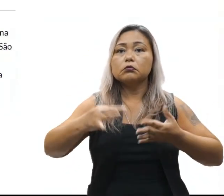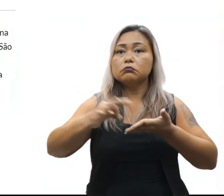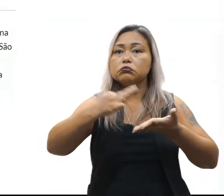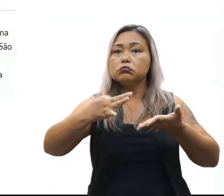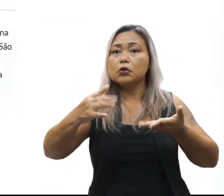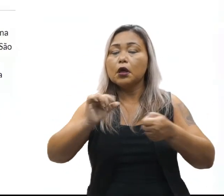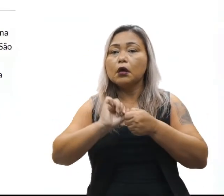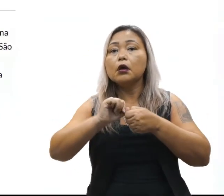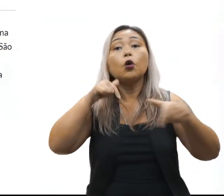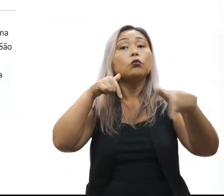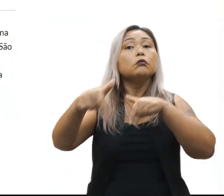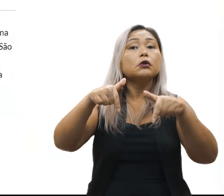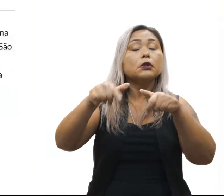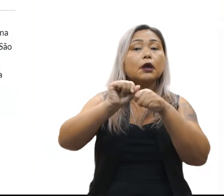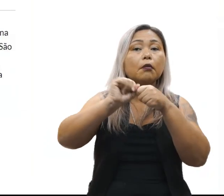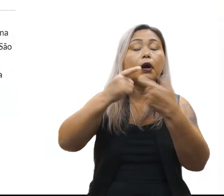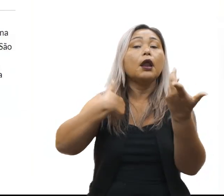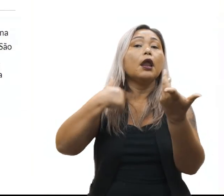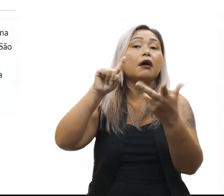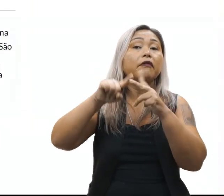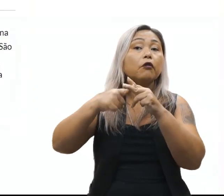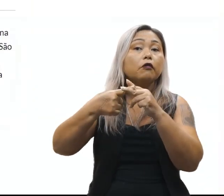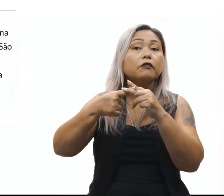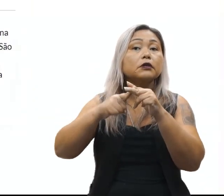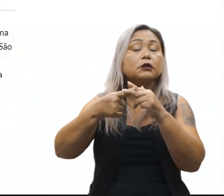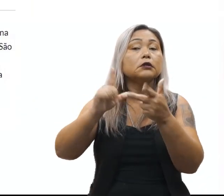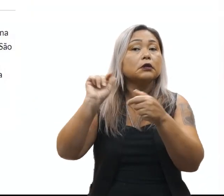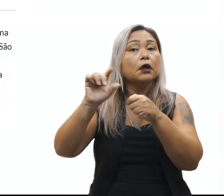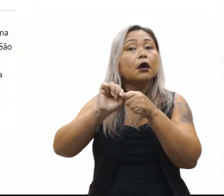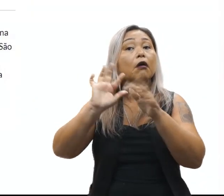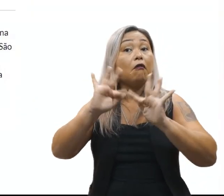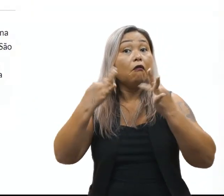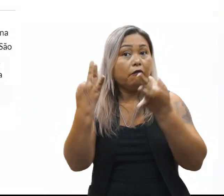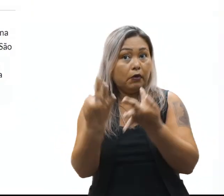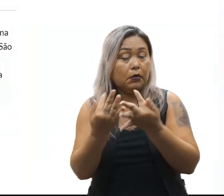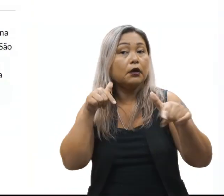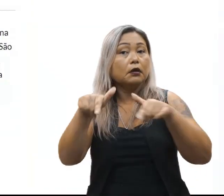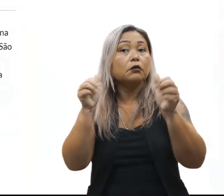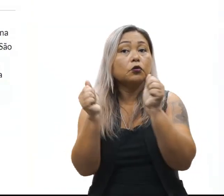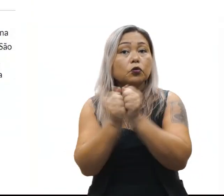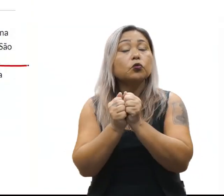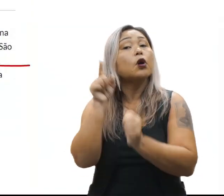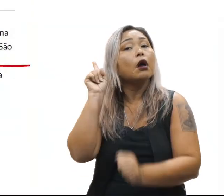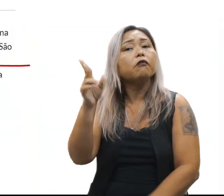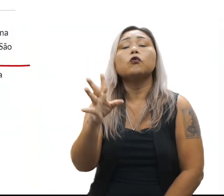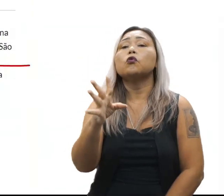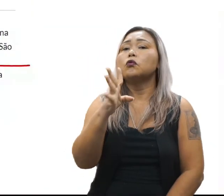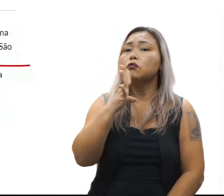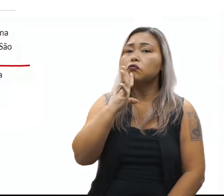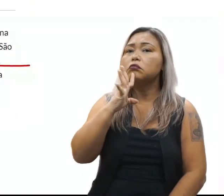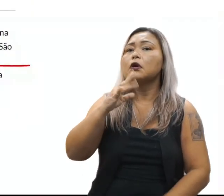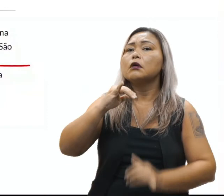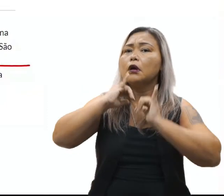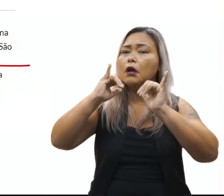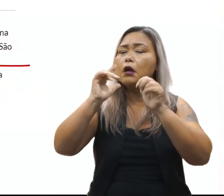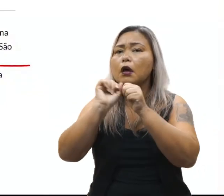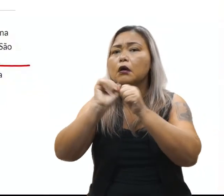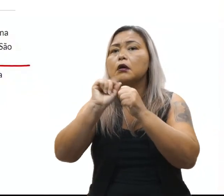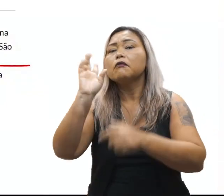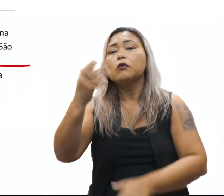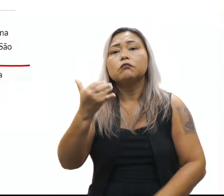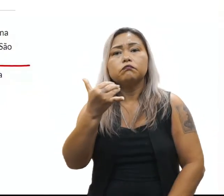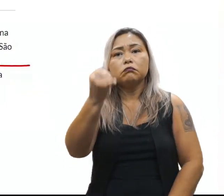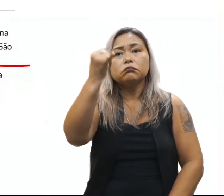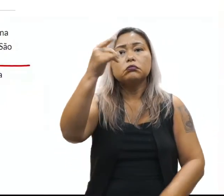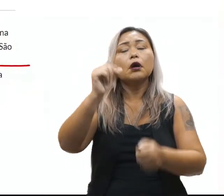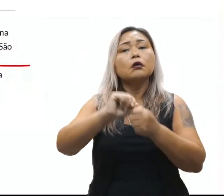São Mateus. Esse caso ficou bem conhecido, pessoal. Esse garotinho morreu vítima de um tiro, né? Ele